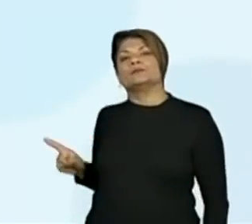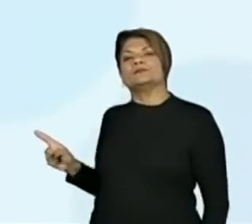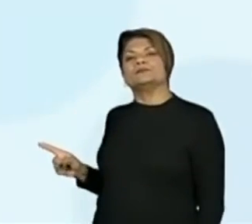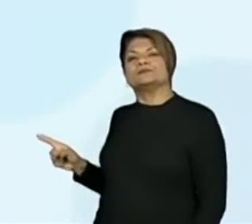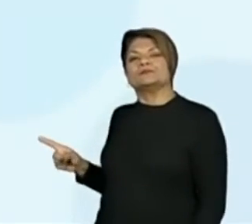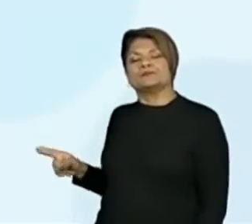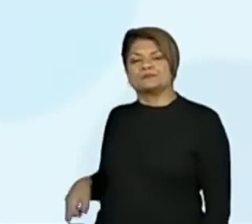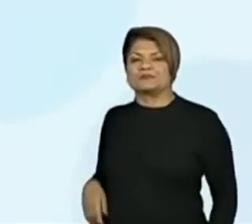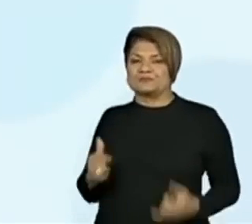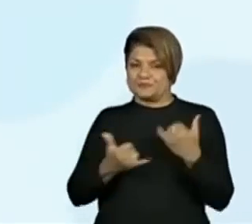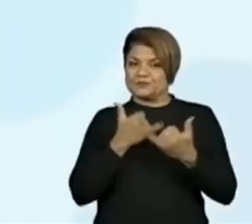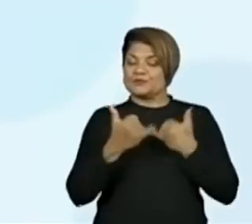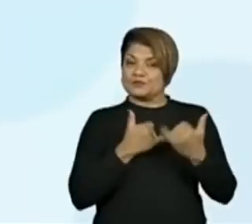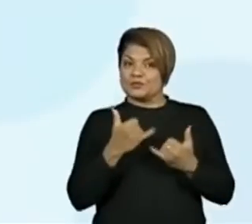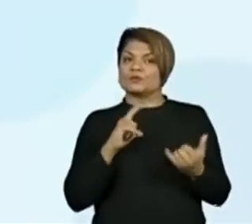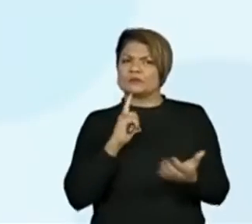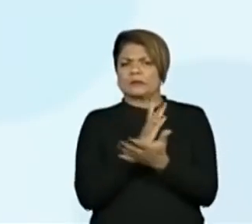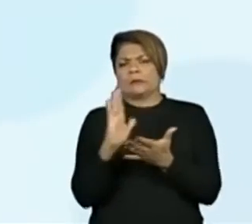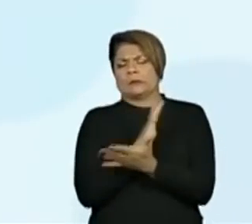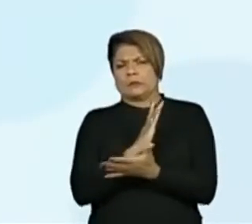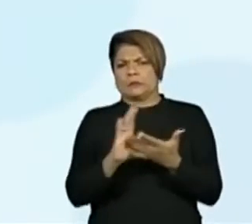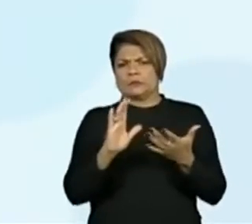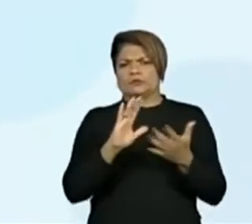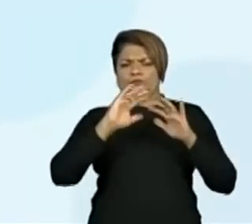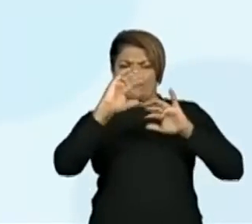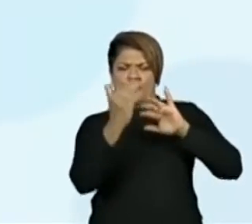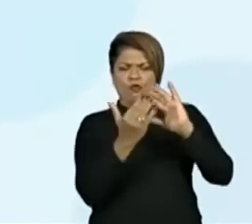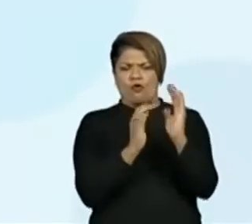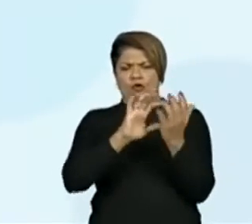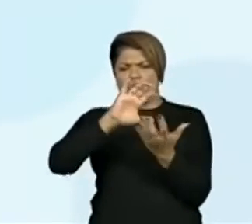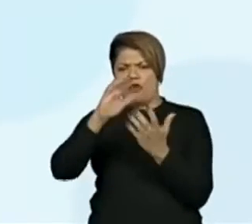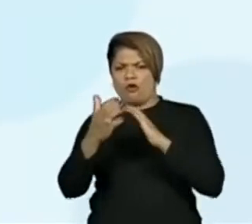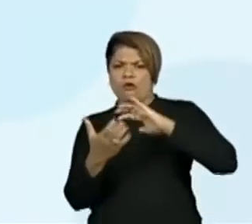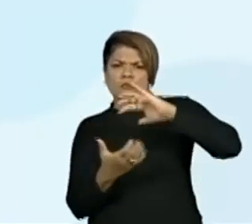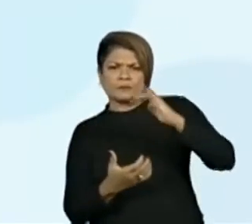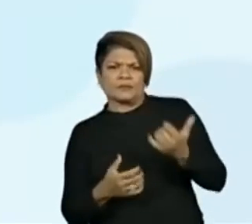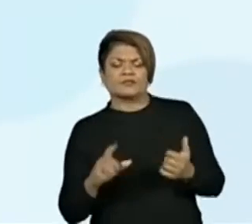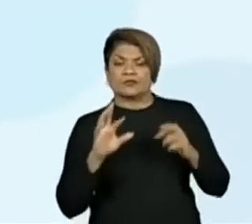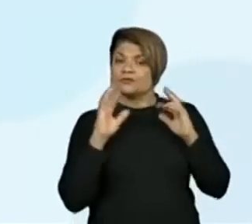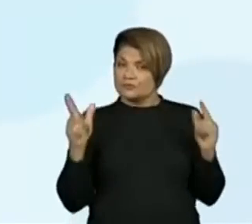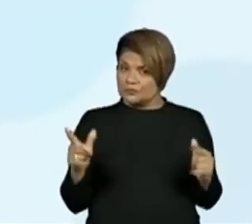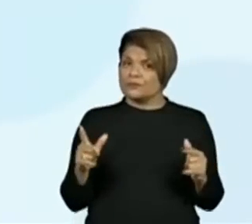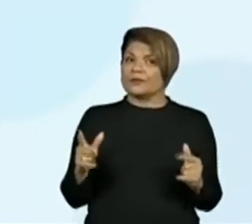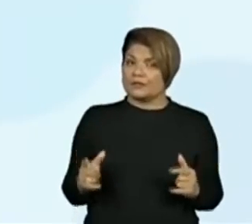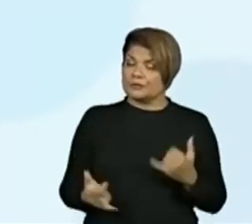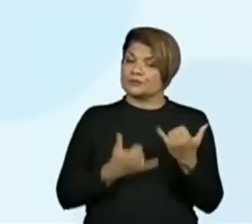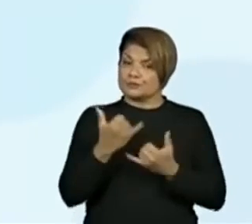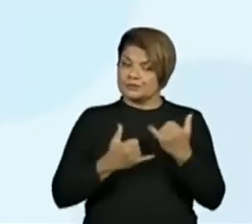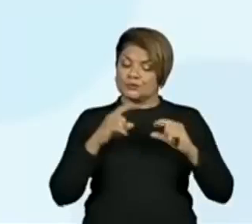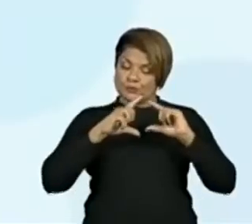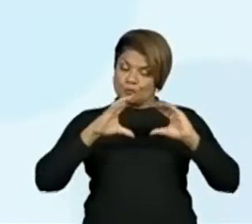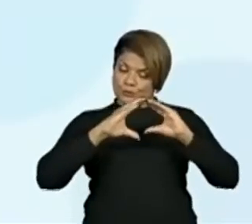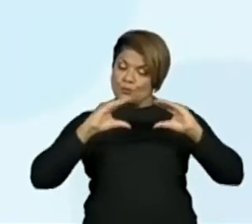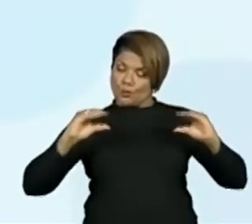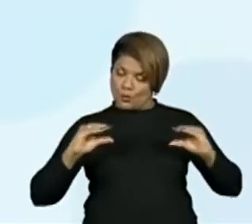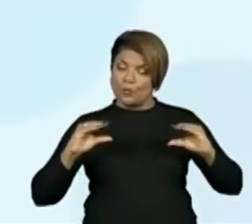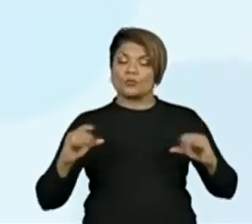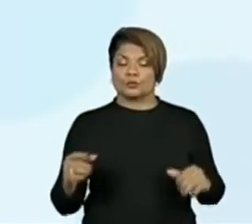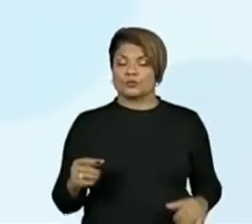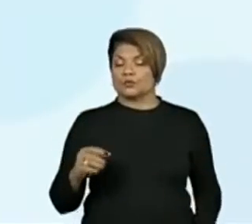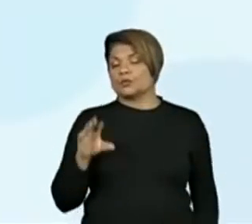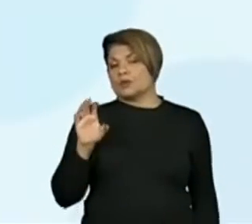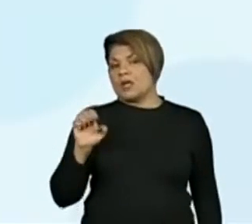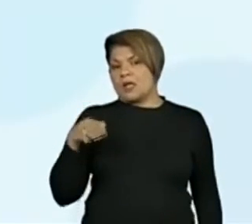de blocos. Tem alguns formatos aí que tem nesse jogo de blocos do Emerson. E eu vou